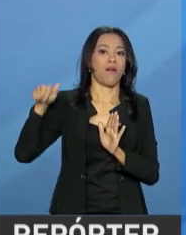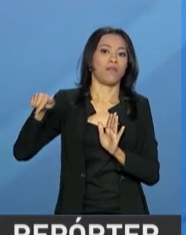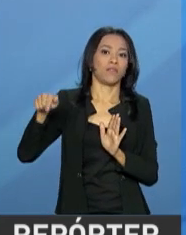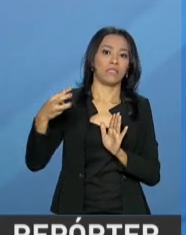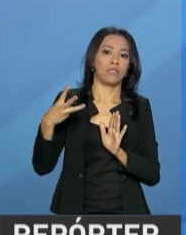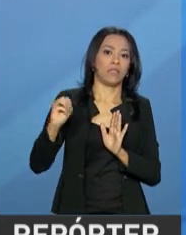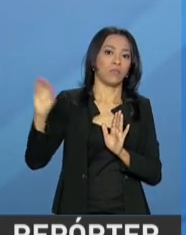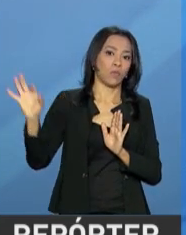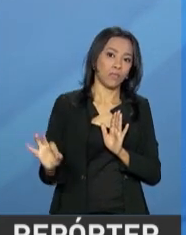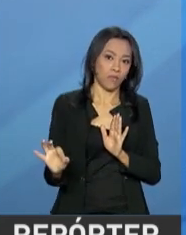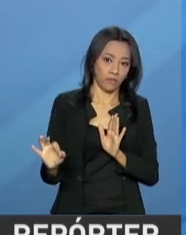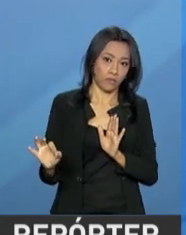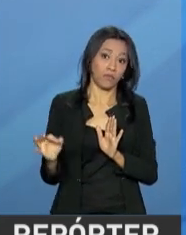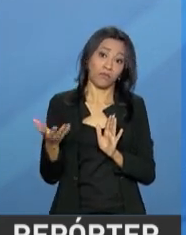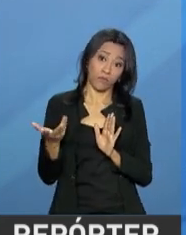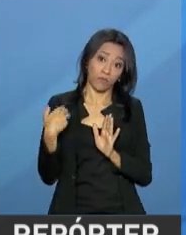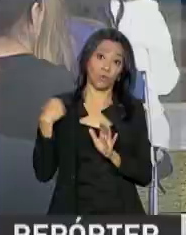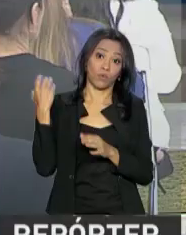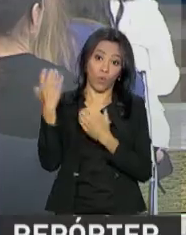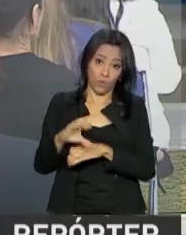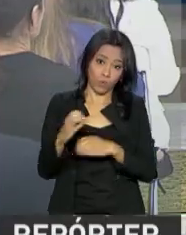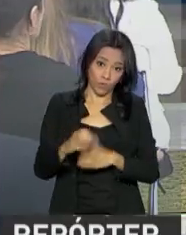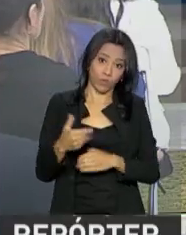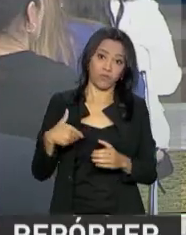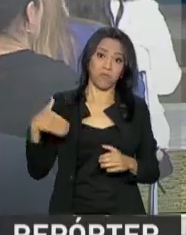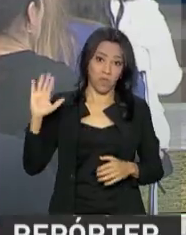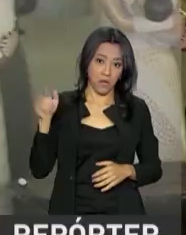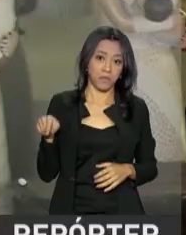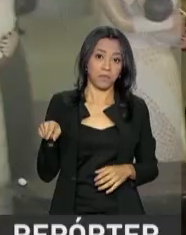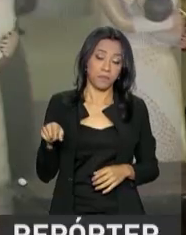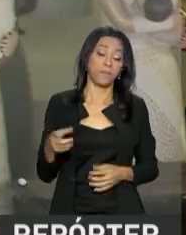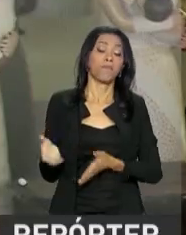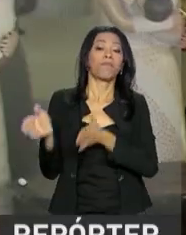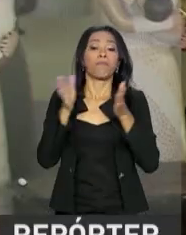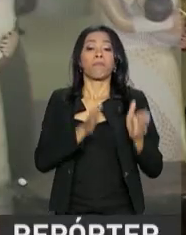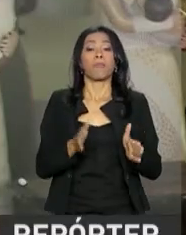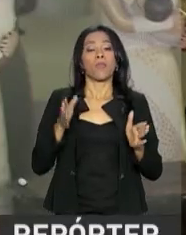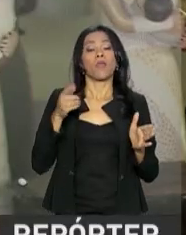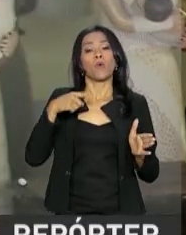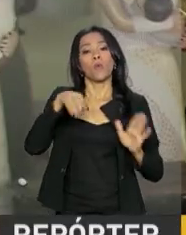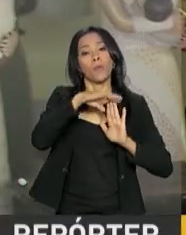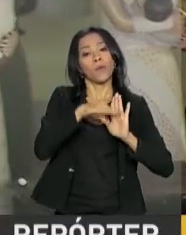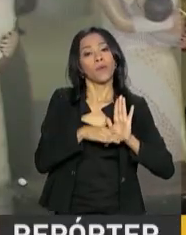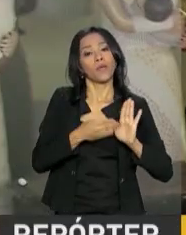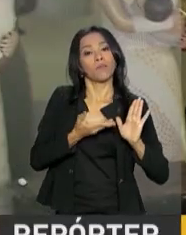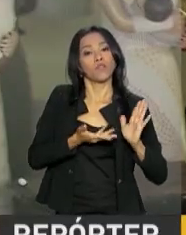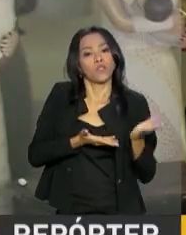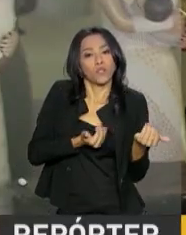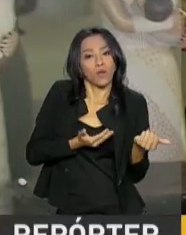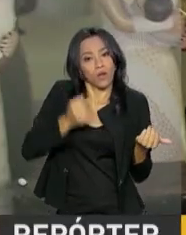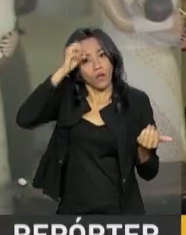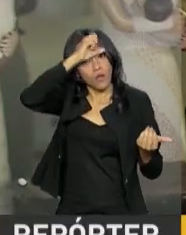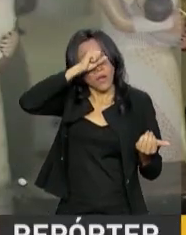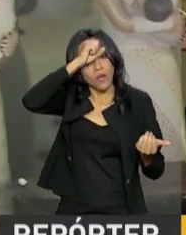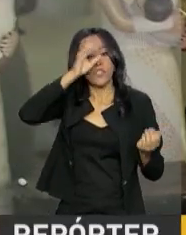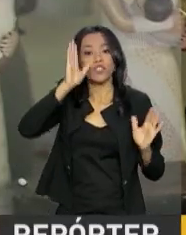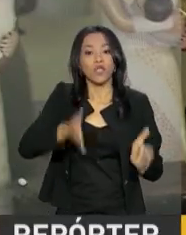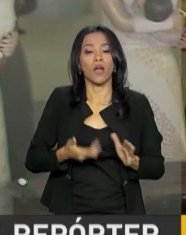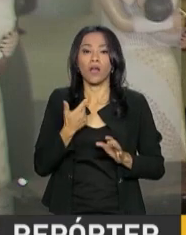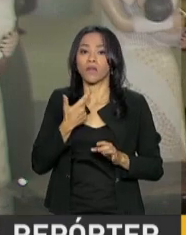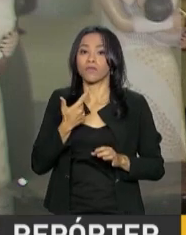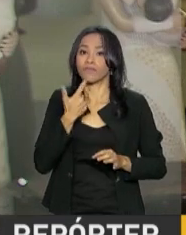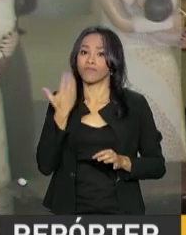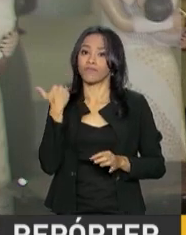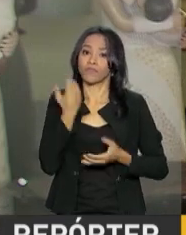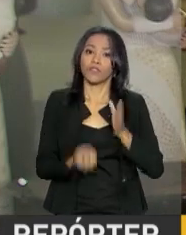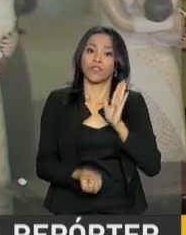dos concursos o programa jovem aprendiz foi lançado pelo governo federal a partir